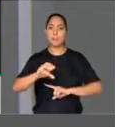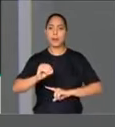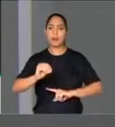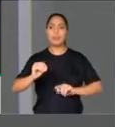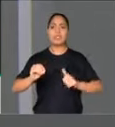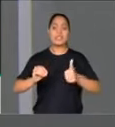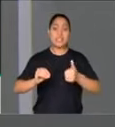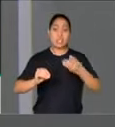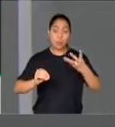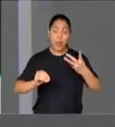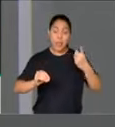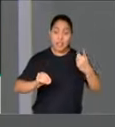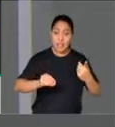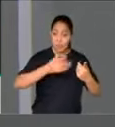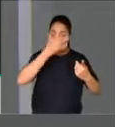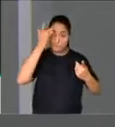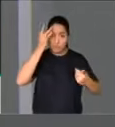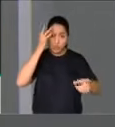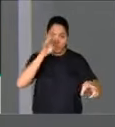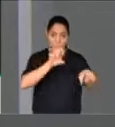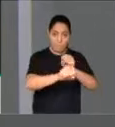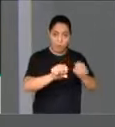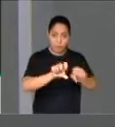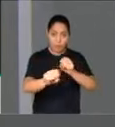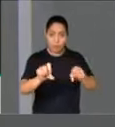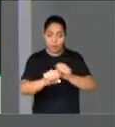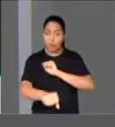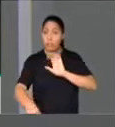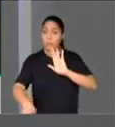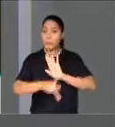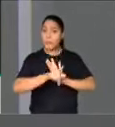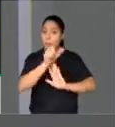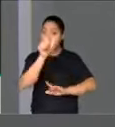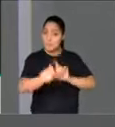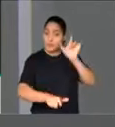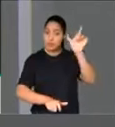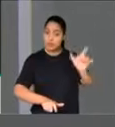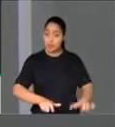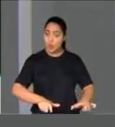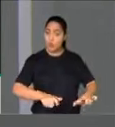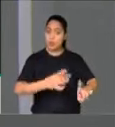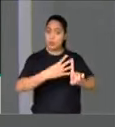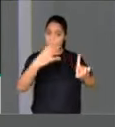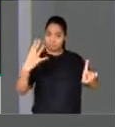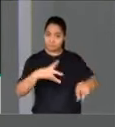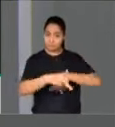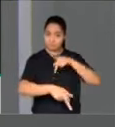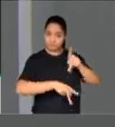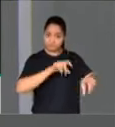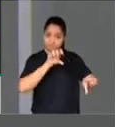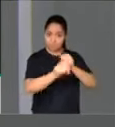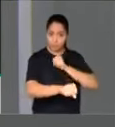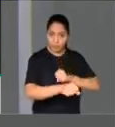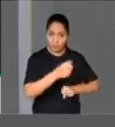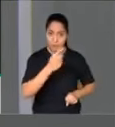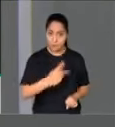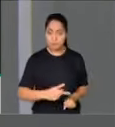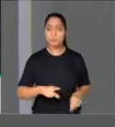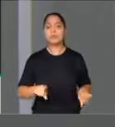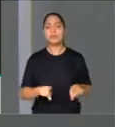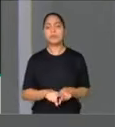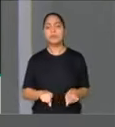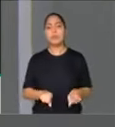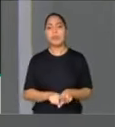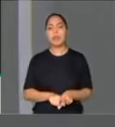141 assassinatos de pessoas LGBTs aqui no Brasil, segundo os dados do grupo Gay da